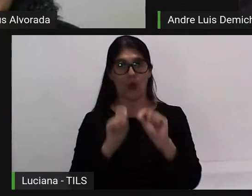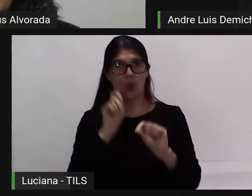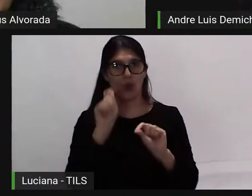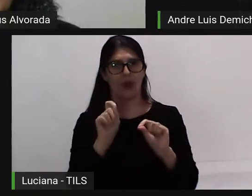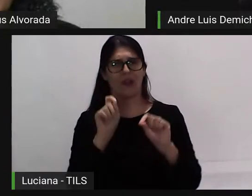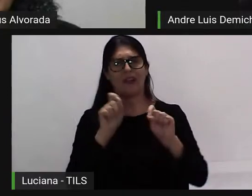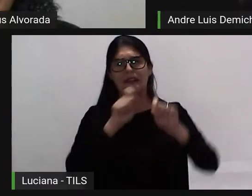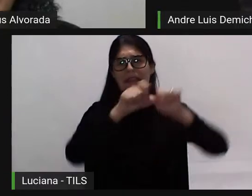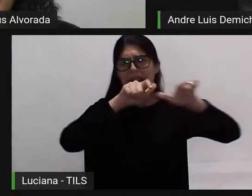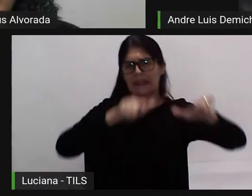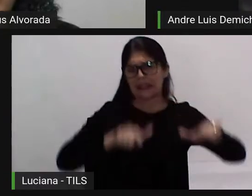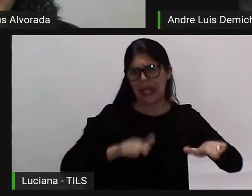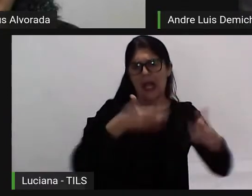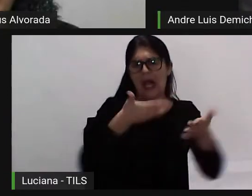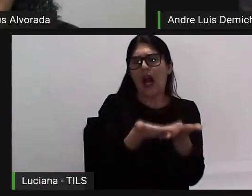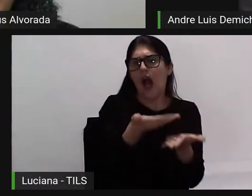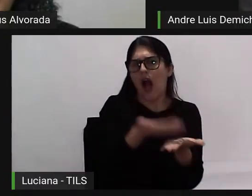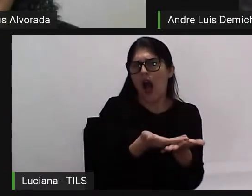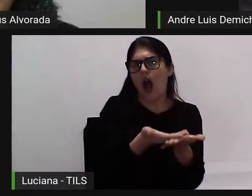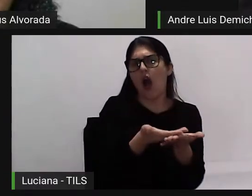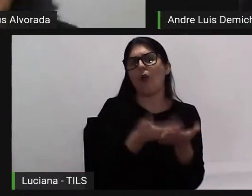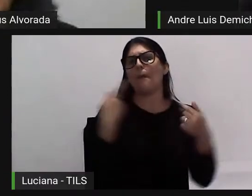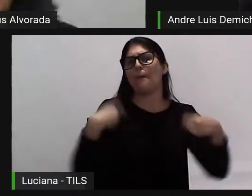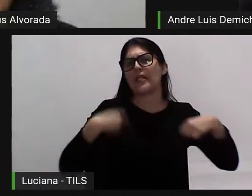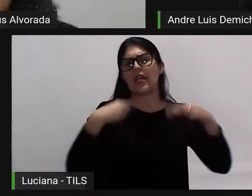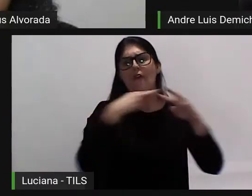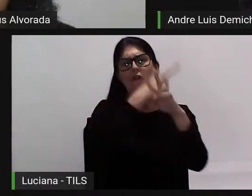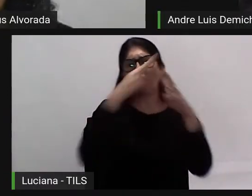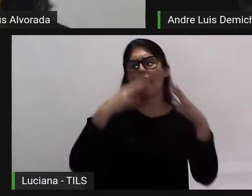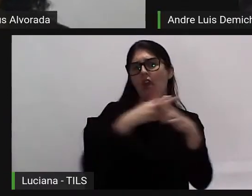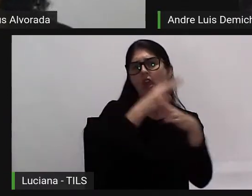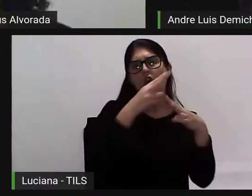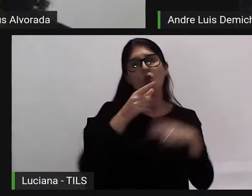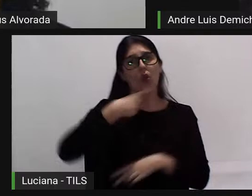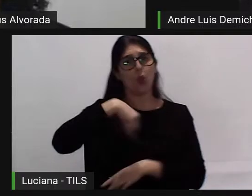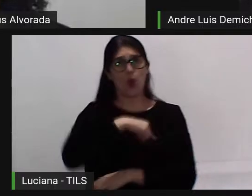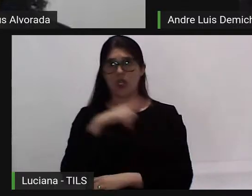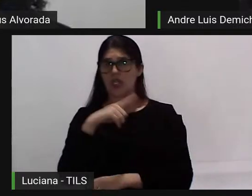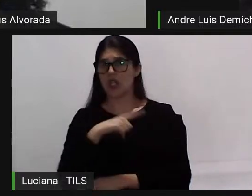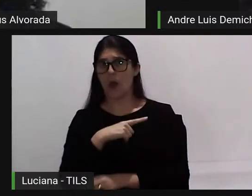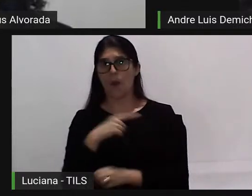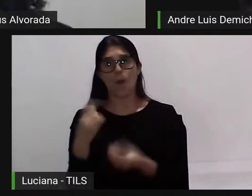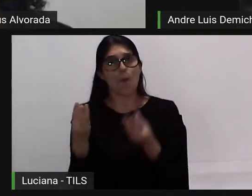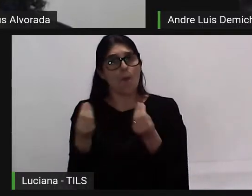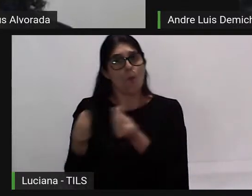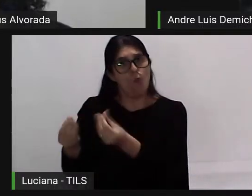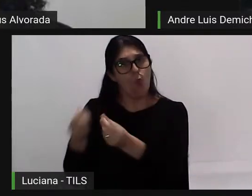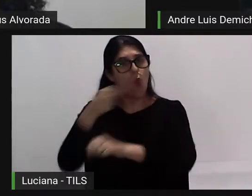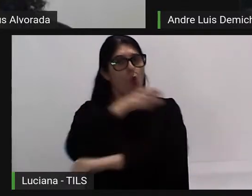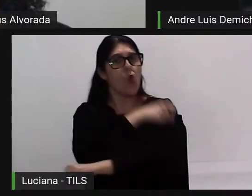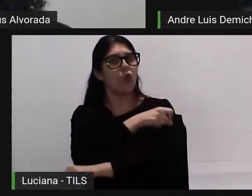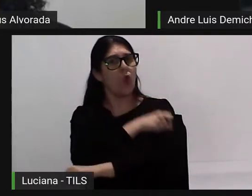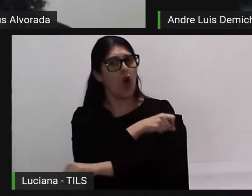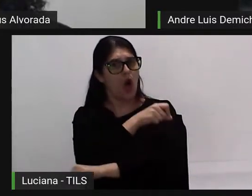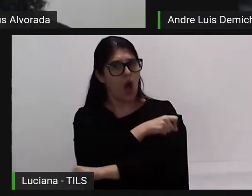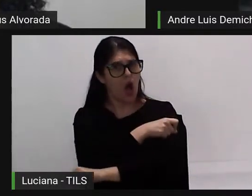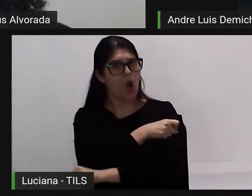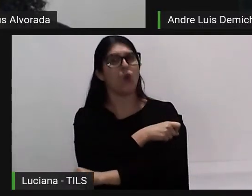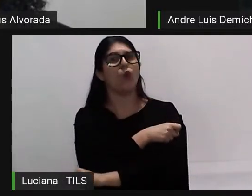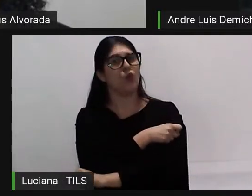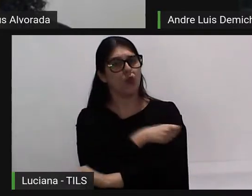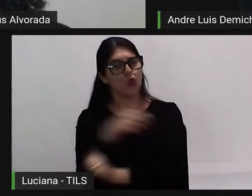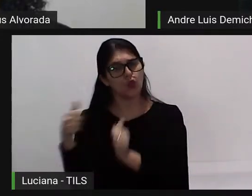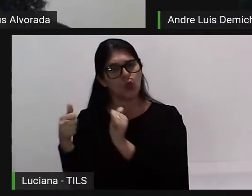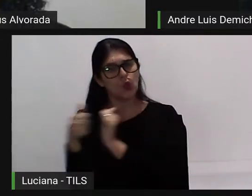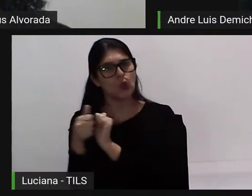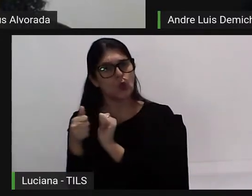aula, mesmo que arejada, nós temos uma quantidade de estudantes, estarão no mesmo espaço por longo período, não